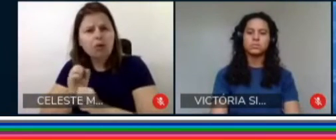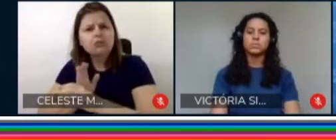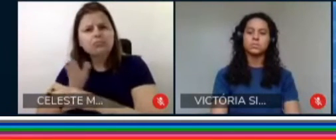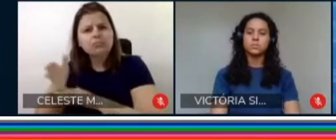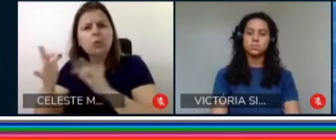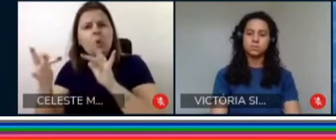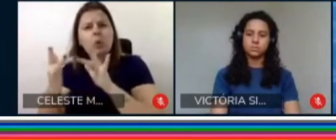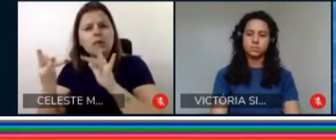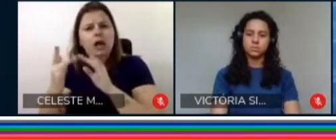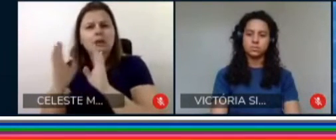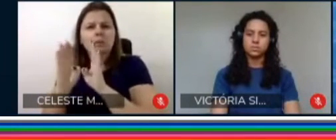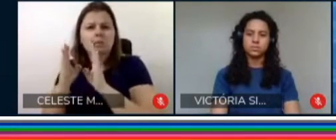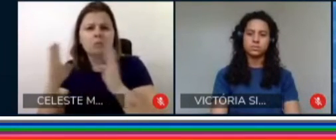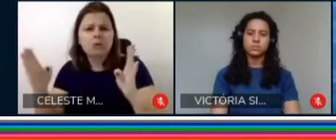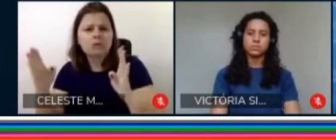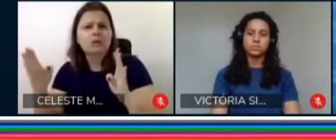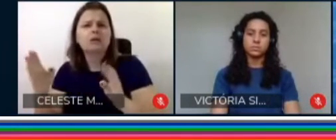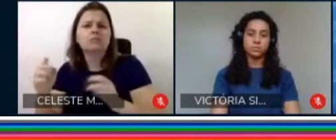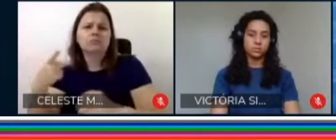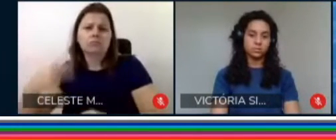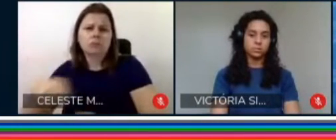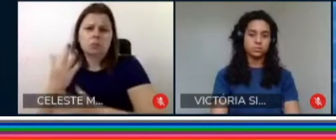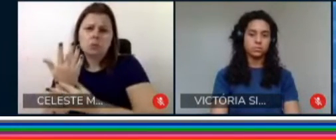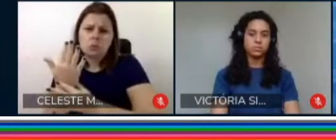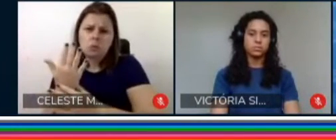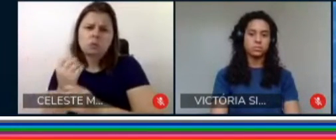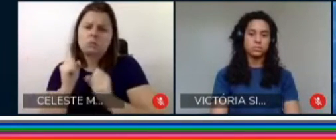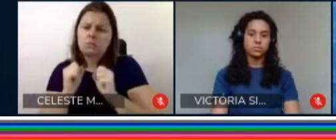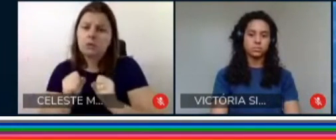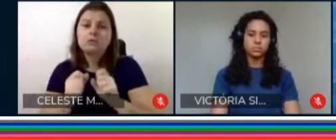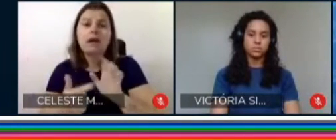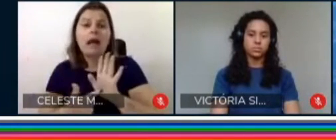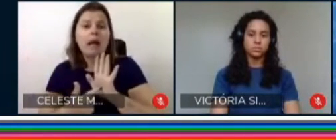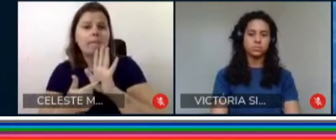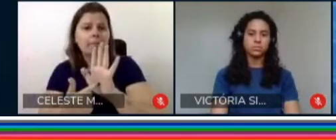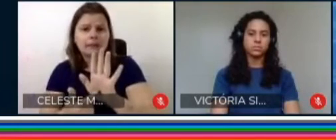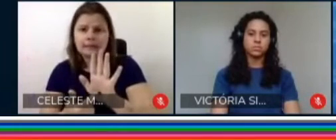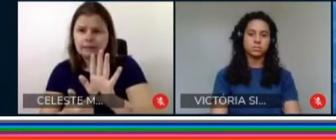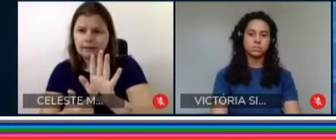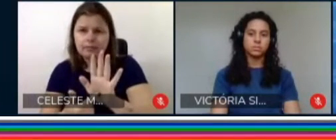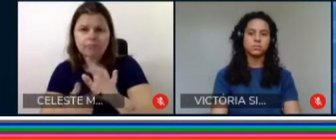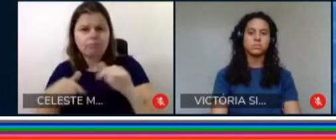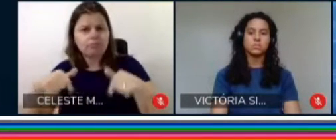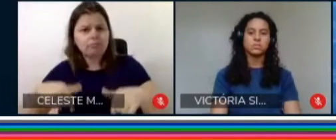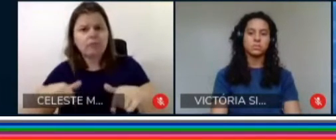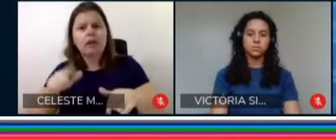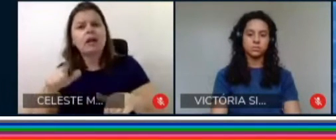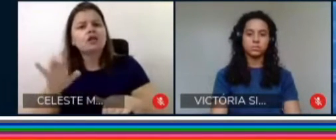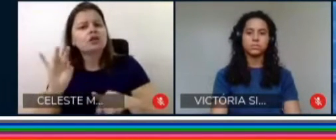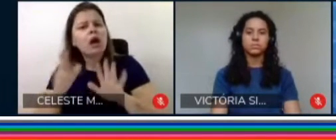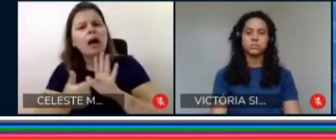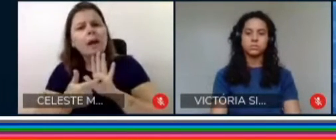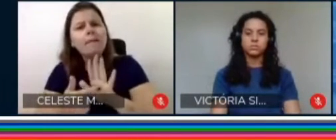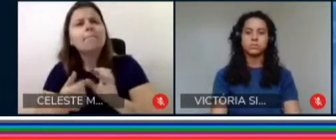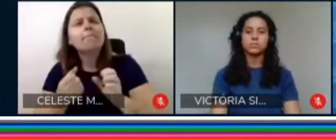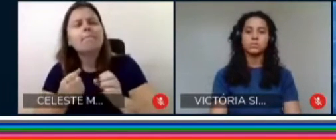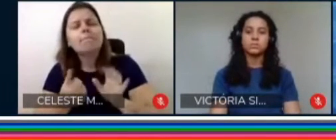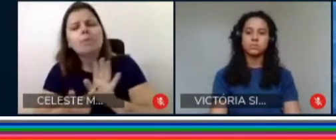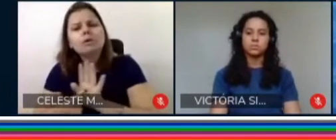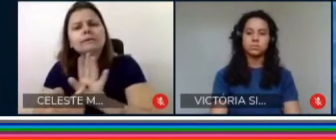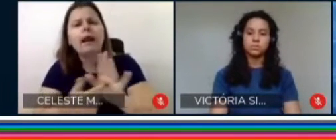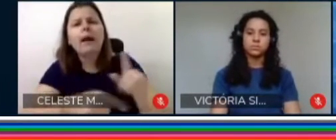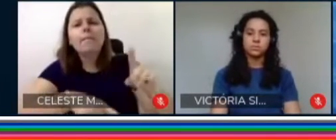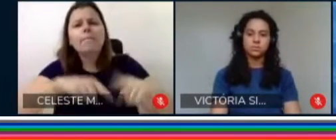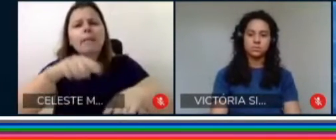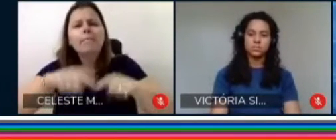disposição, se vocês tiverem quaisquer dúvidas, né? A apresentação, ela é mesmo uma apresentação, ela mostra os recursos, ela